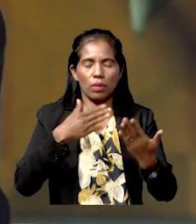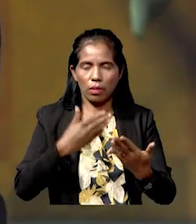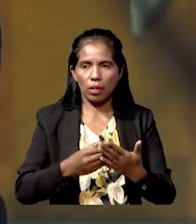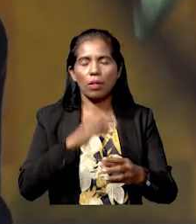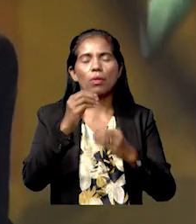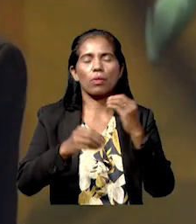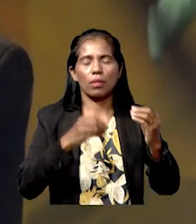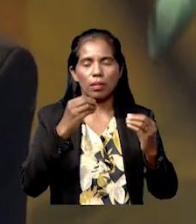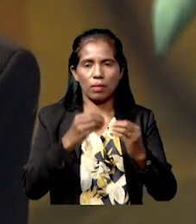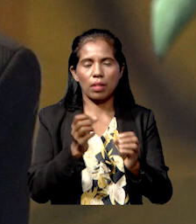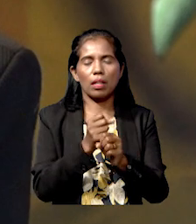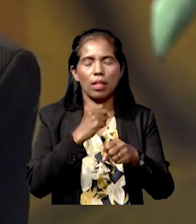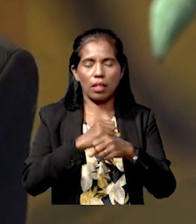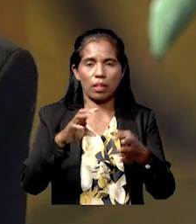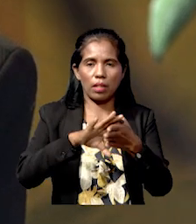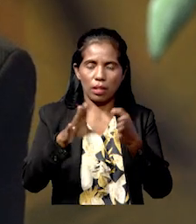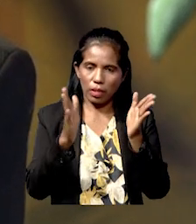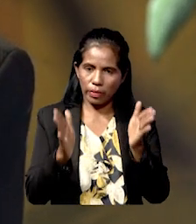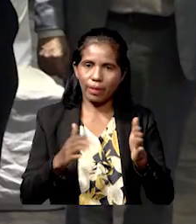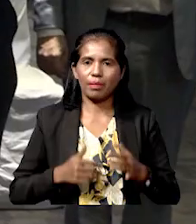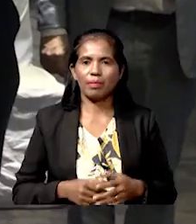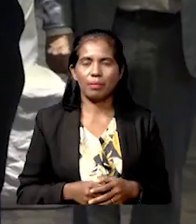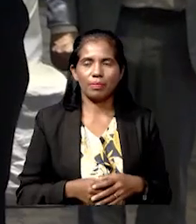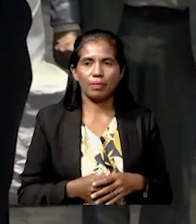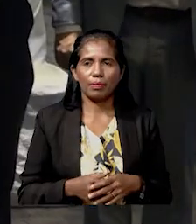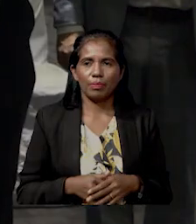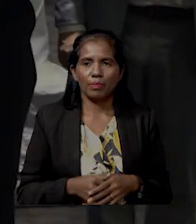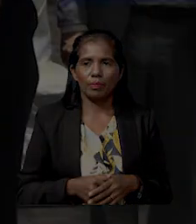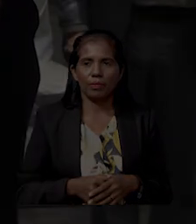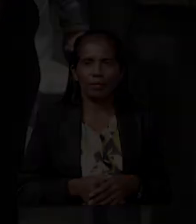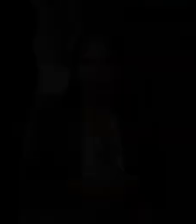com a reforma eleitoral. Laura da Cruz, Dilma Suzetti, Gemen.